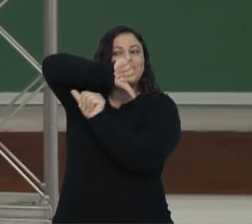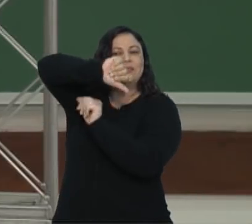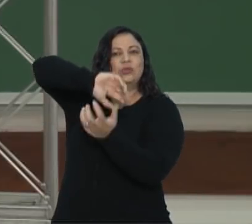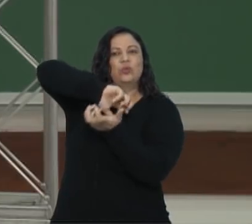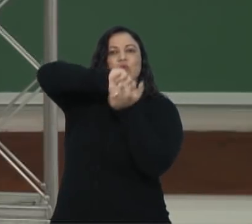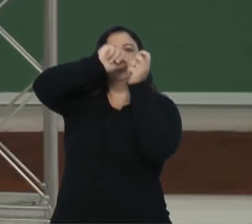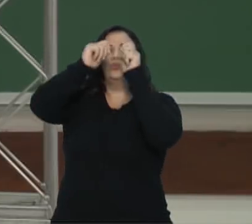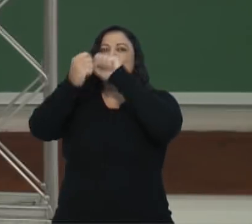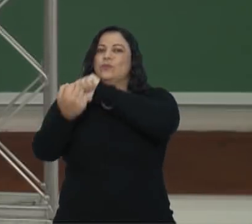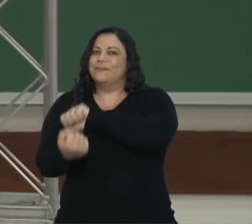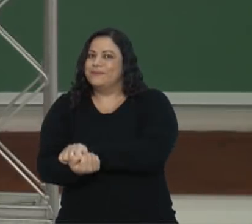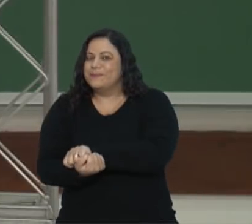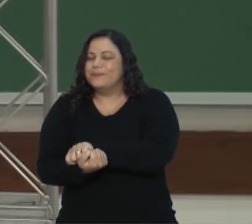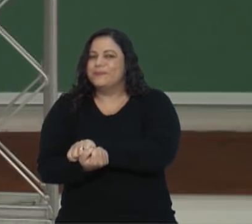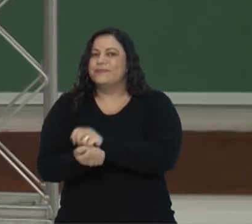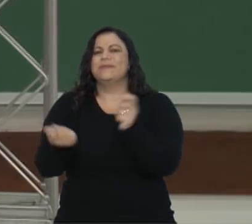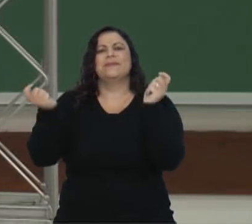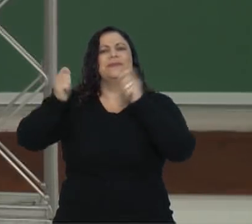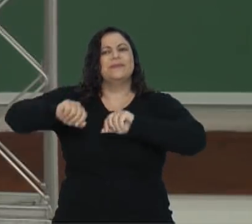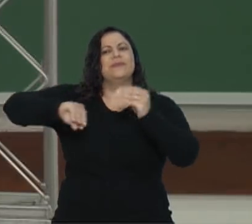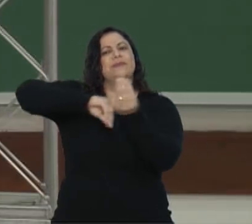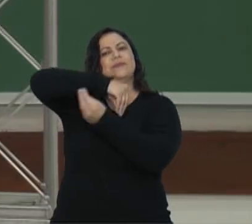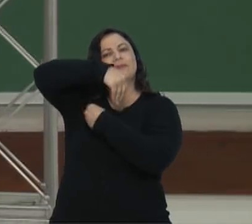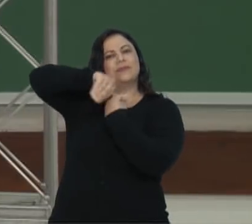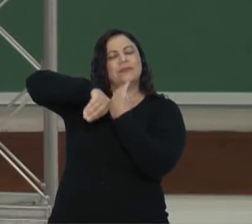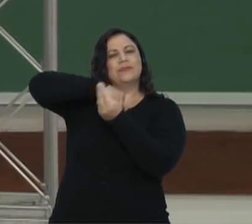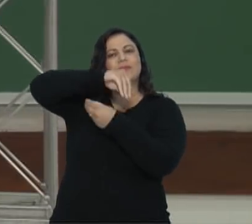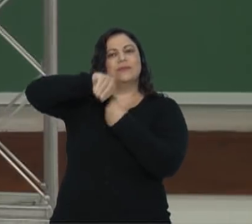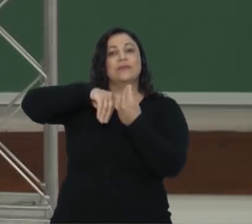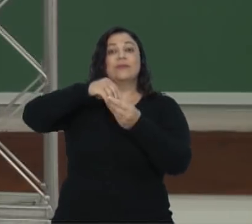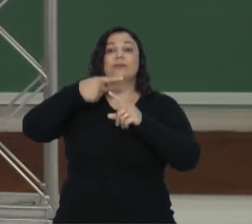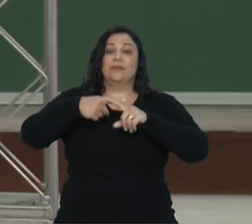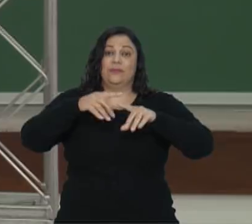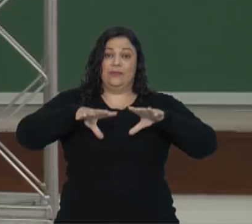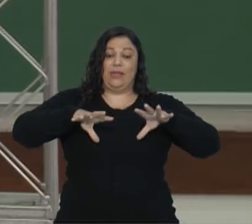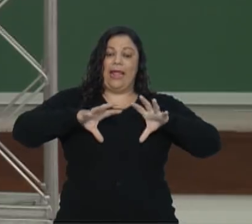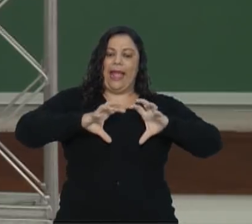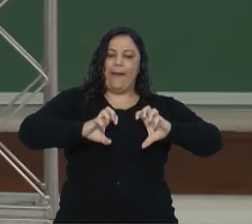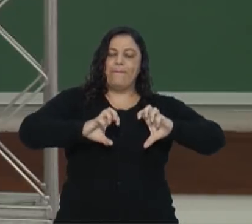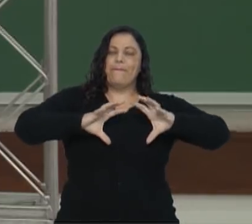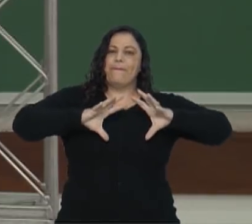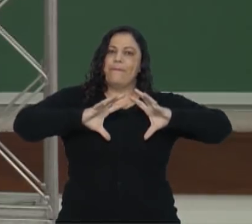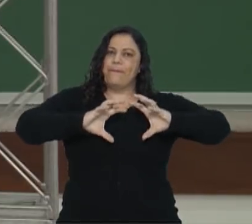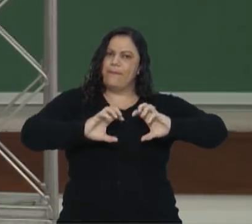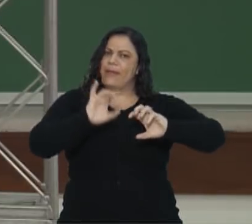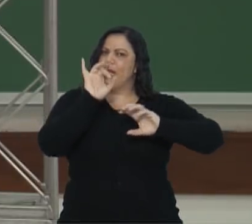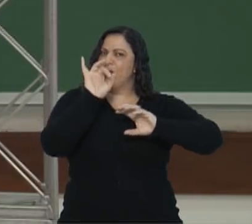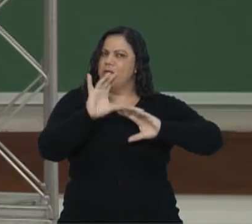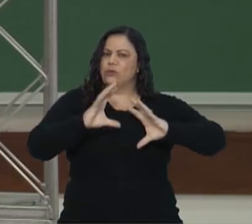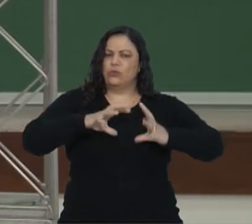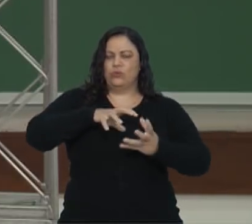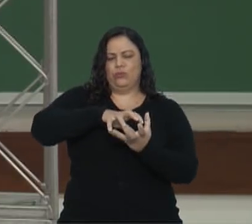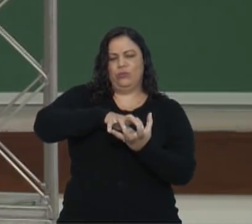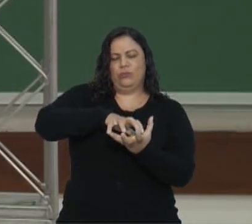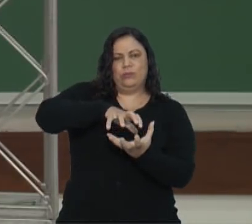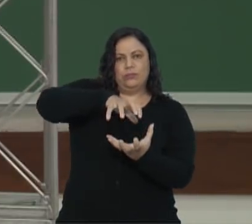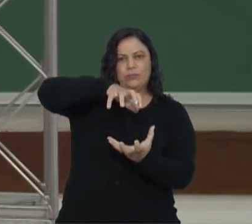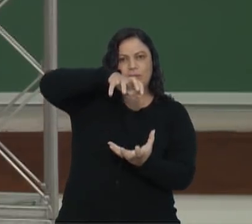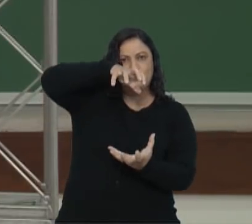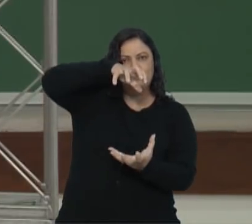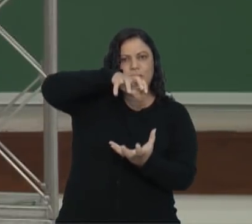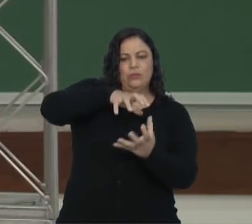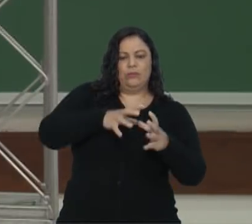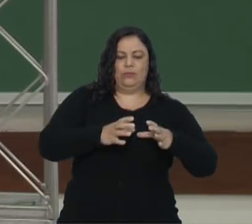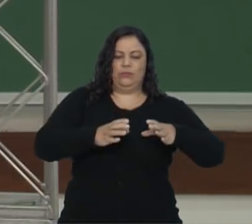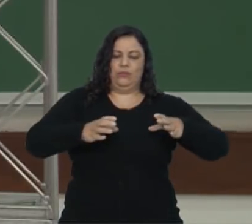constituição, a sua composição química. Quando eu mexo na massa, né, no seu tamanho, na sua